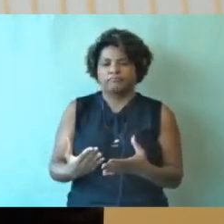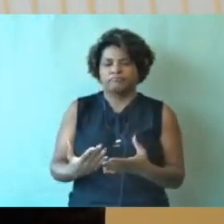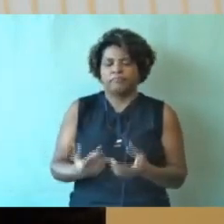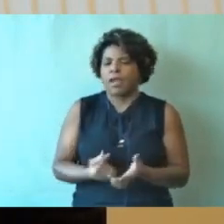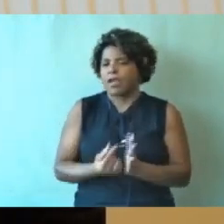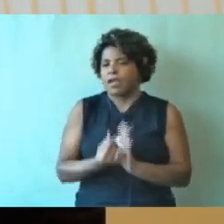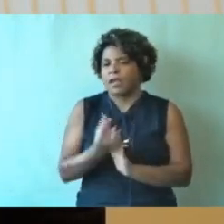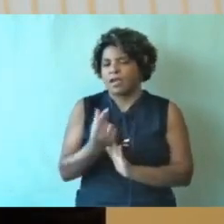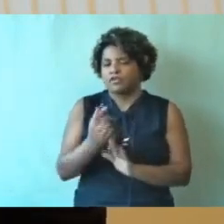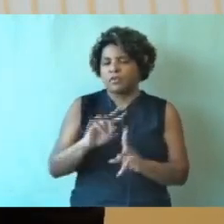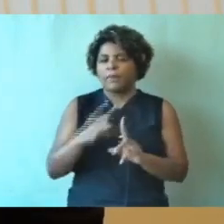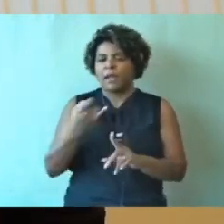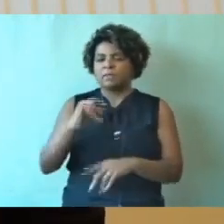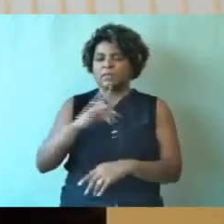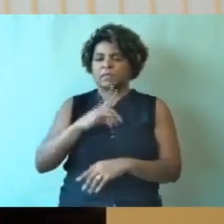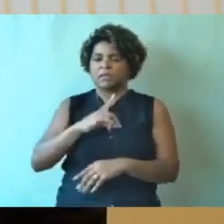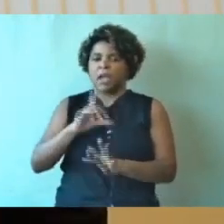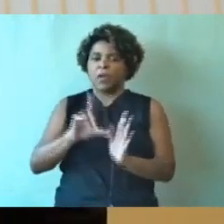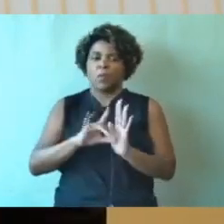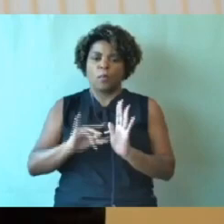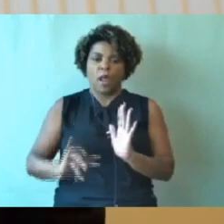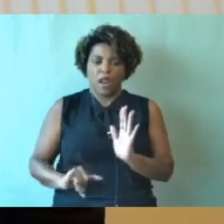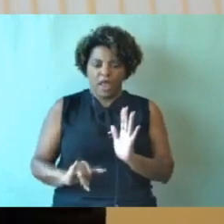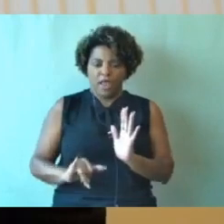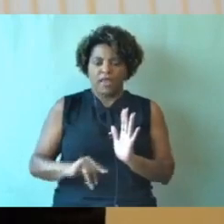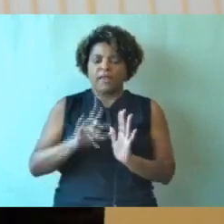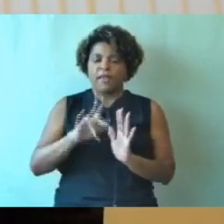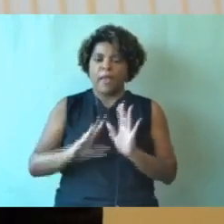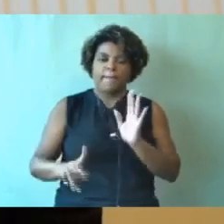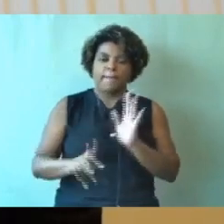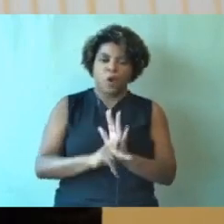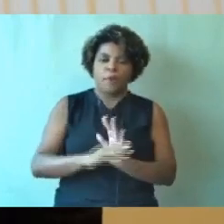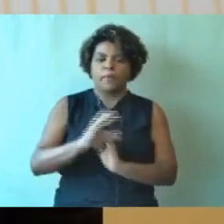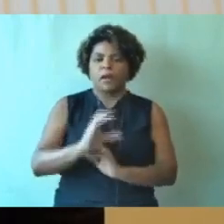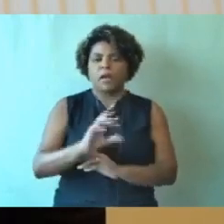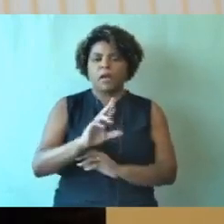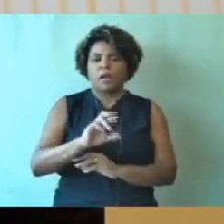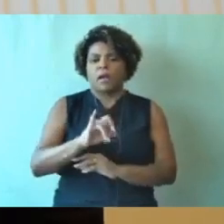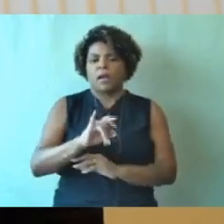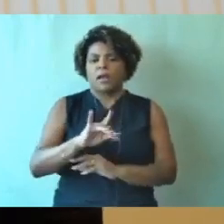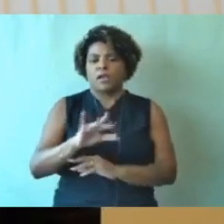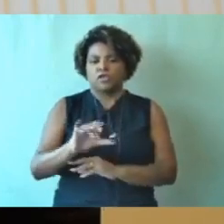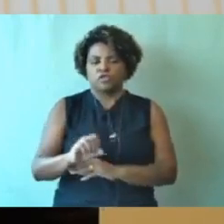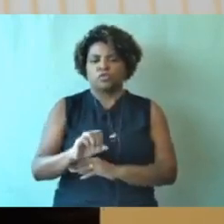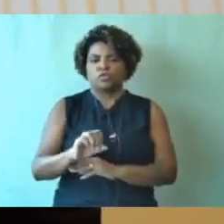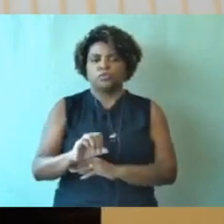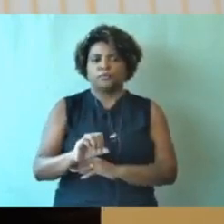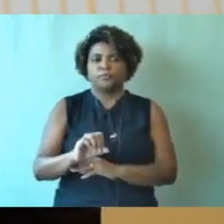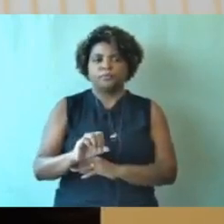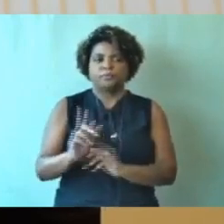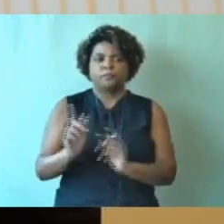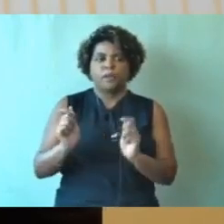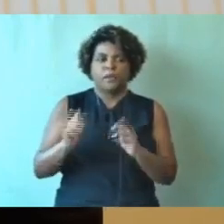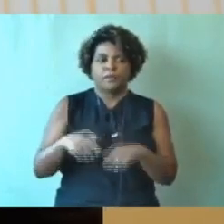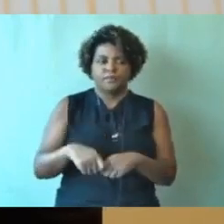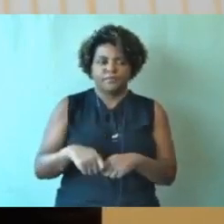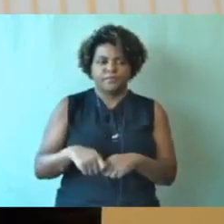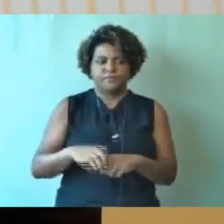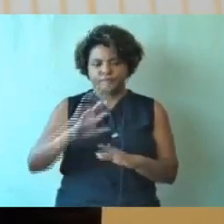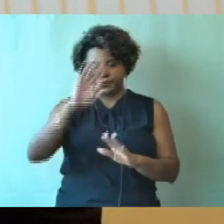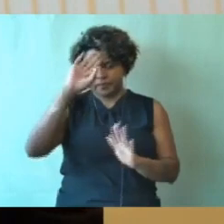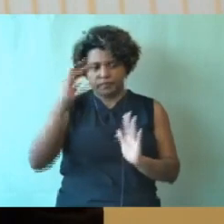uma lei criando critérios de remuneração, critérios de equilíbrio de contrato, e ele passa a ser respeitado,